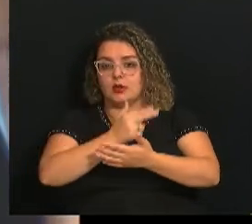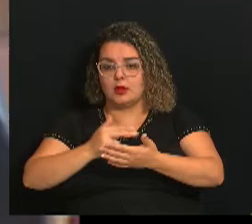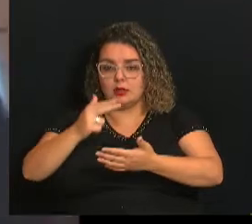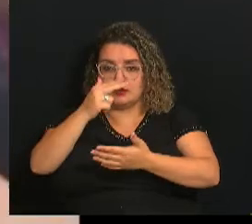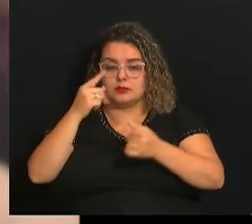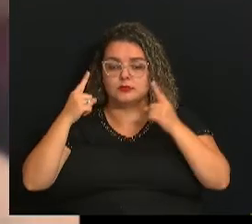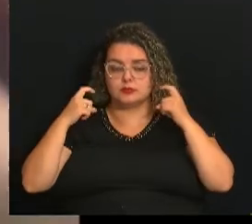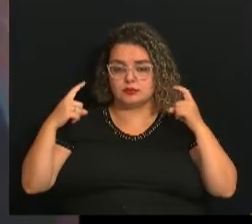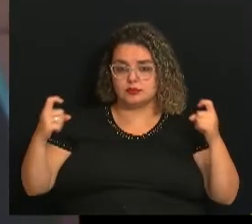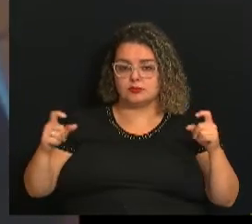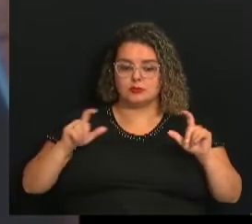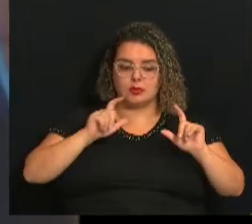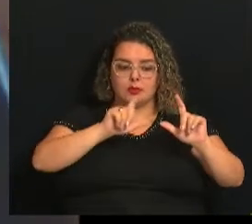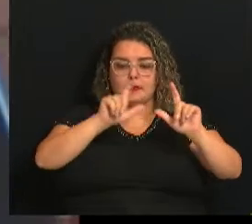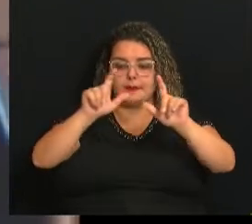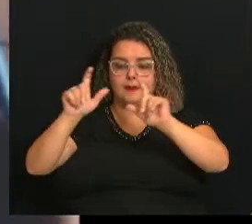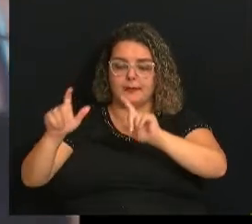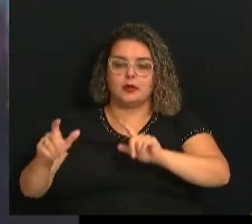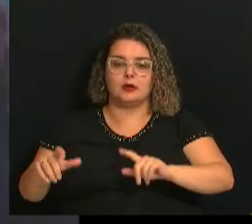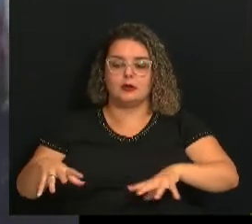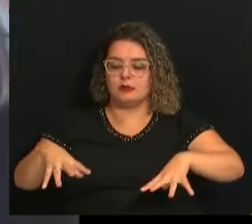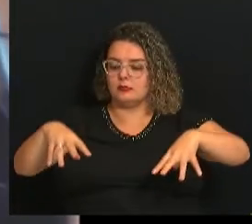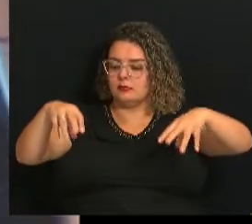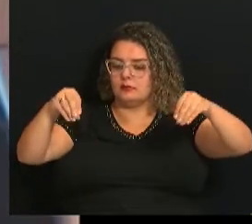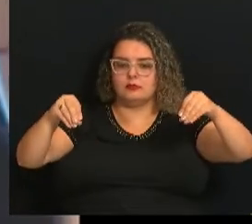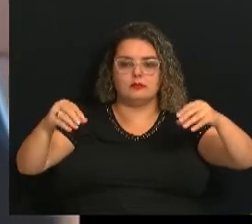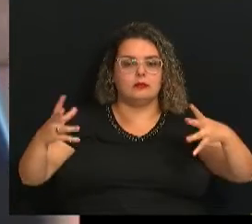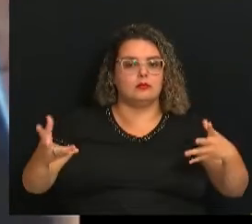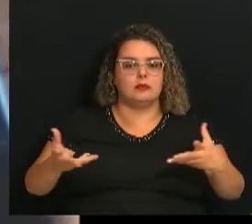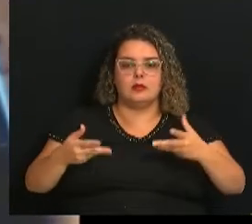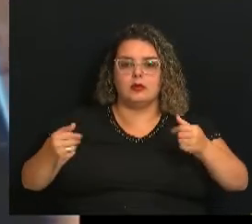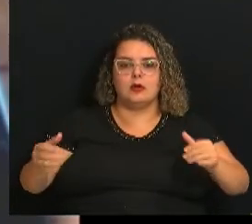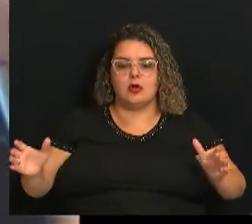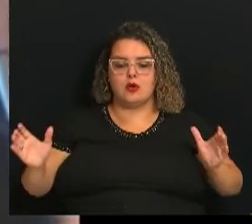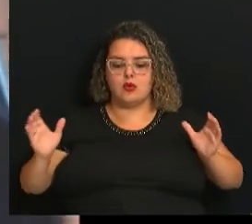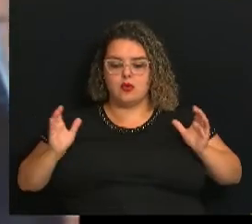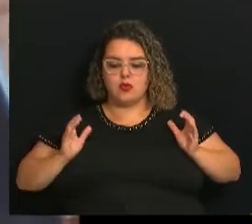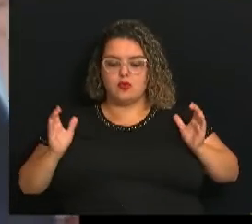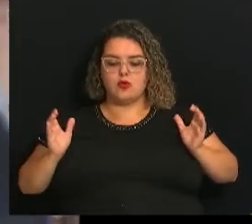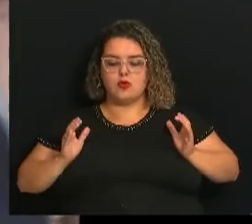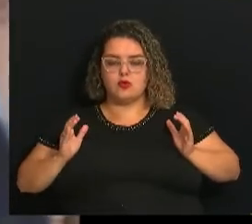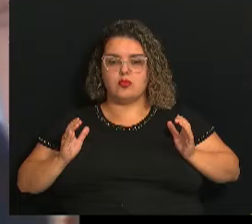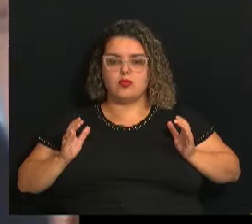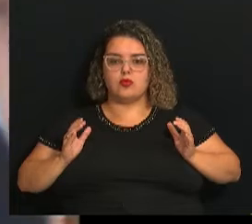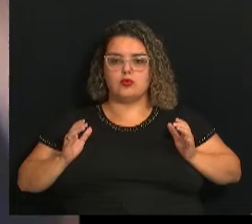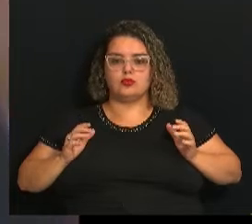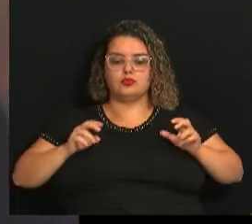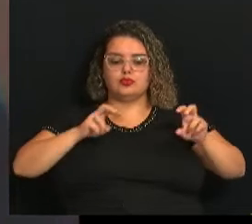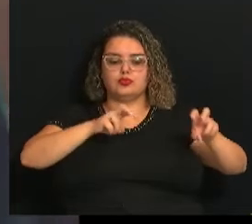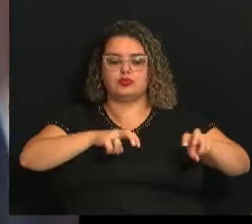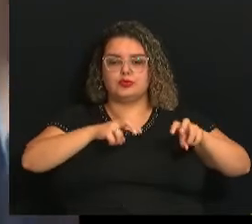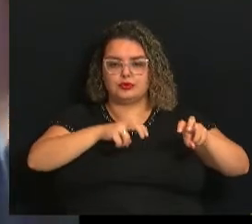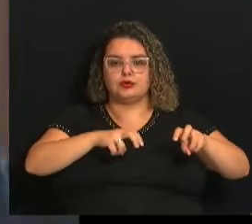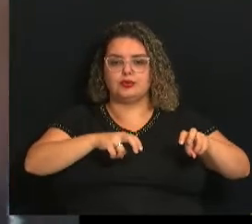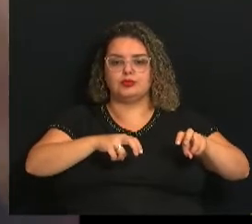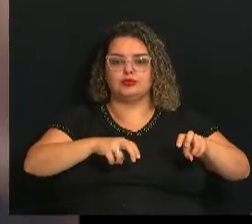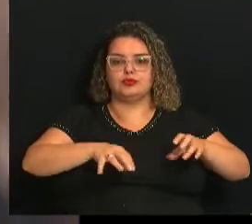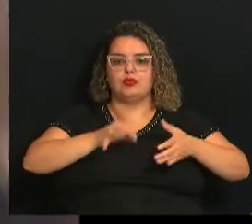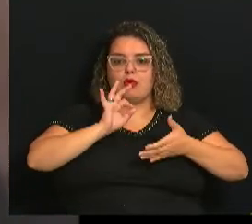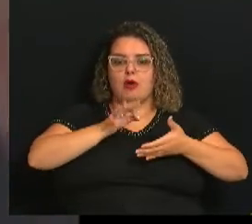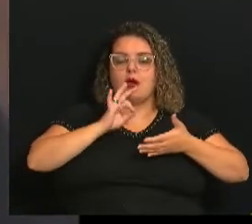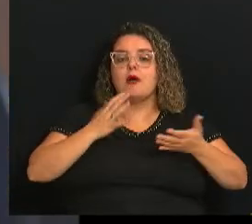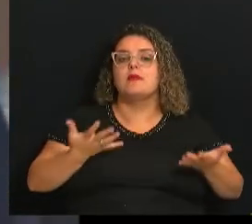ele é um palacete exemplar do que foi a burguesia cafeeira em Campinas. Ele é uma edificação que traz na